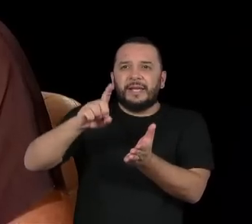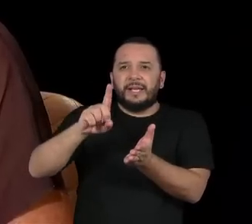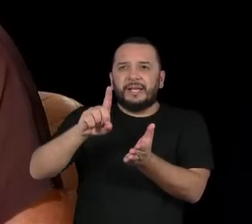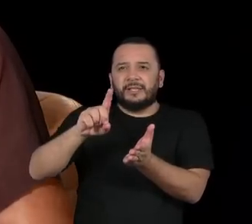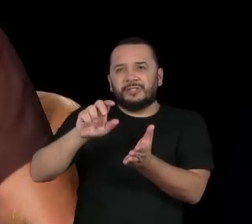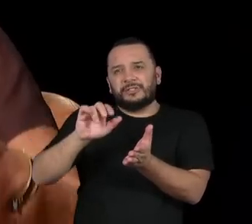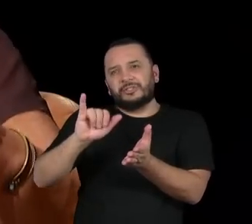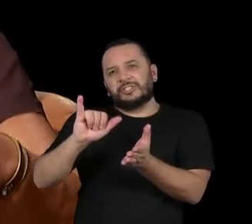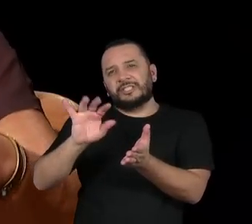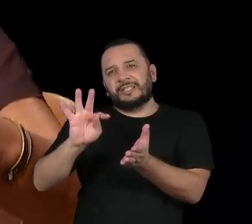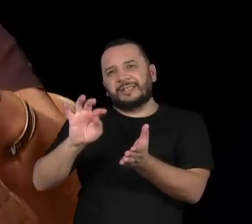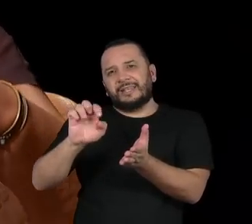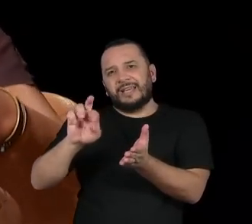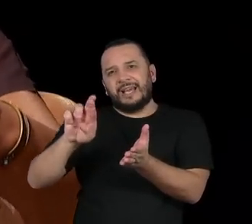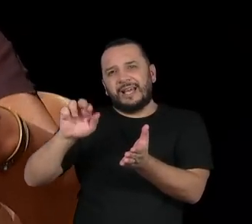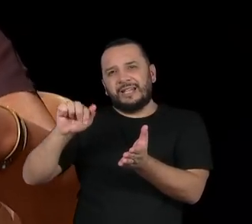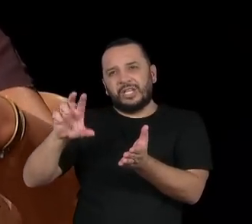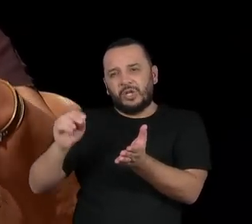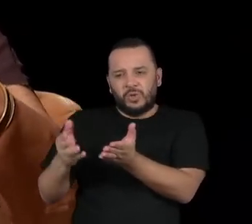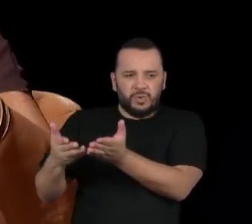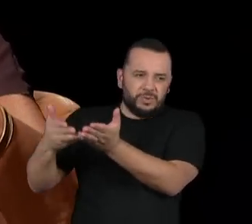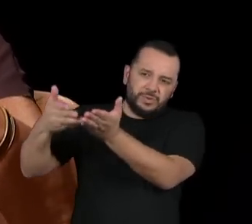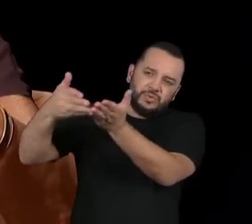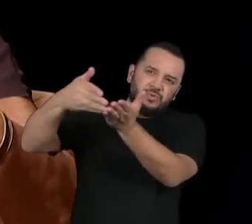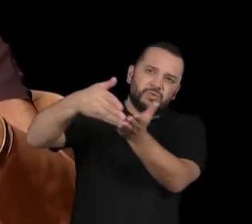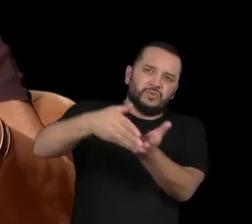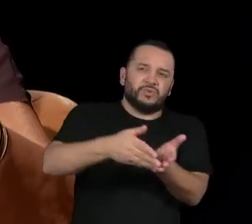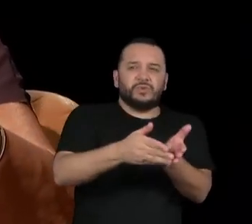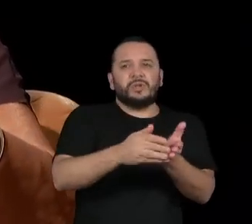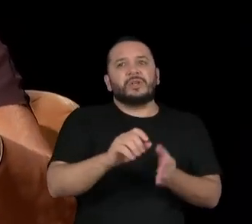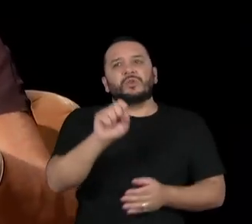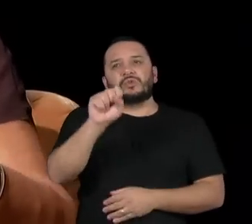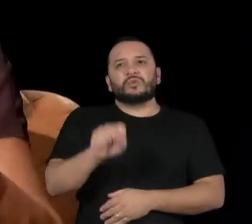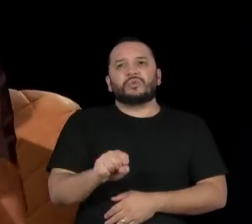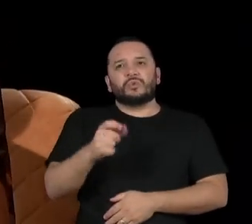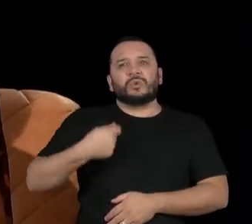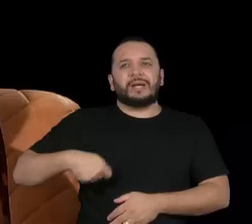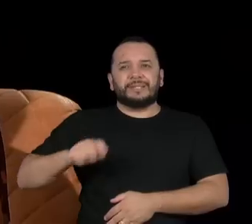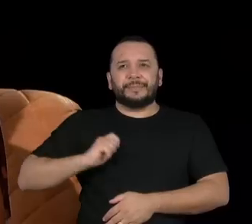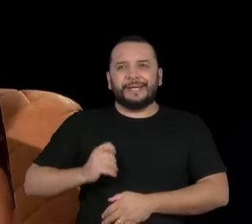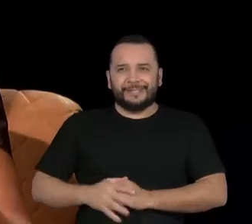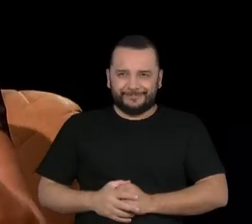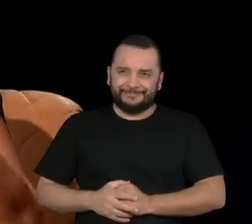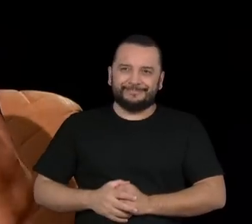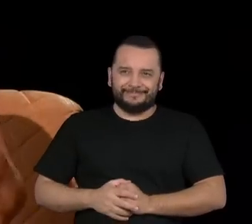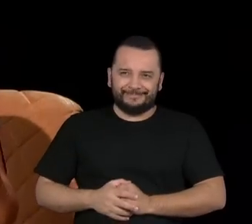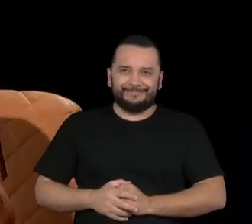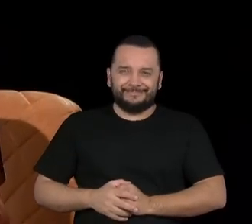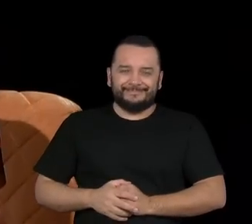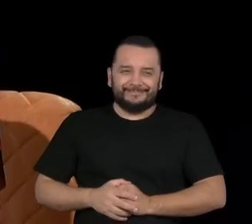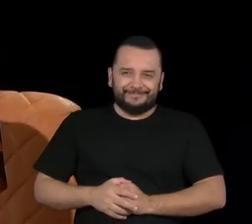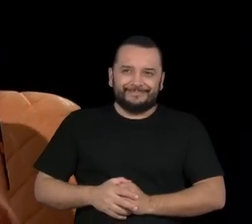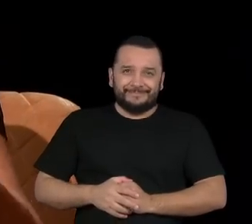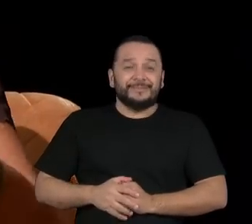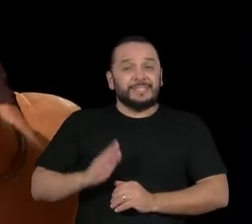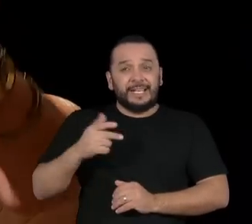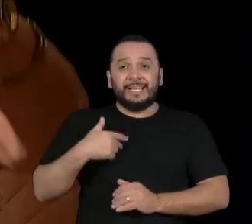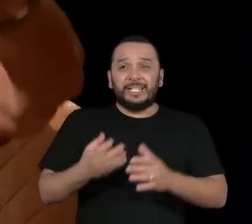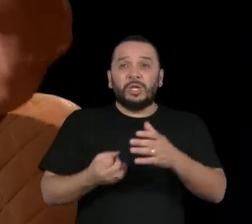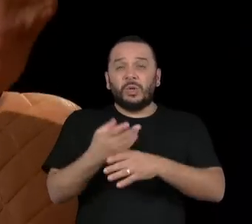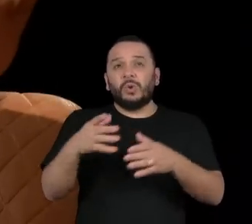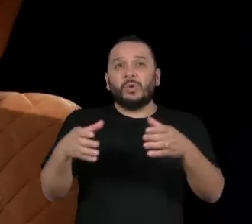Espanha. Ali criaram um reinado, Nandi, que, com os mouros,